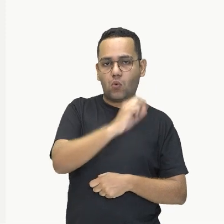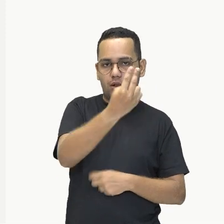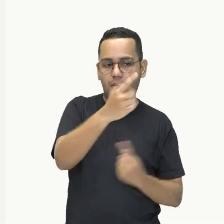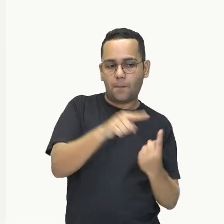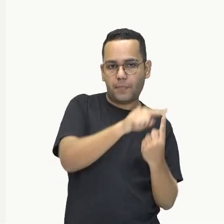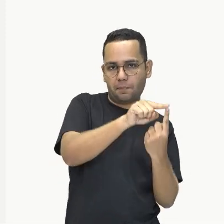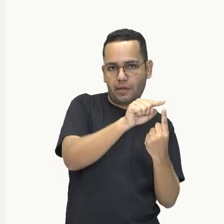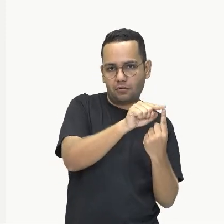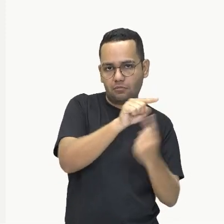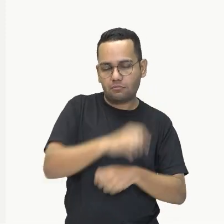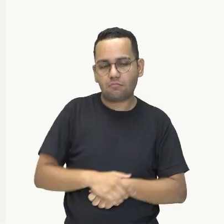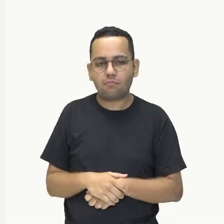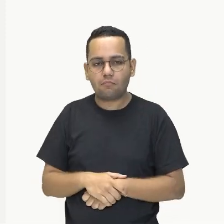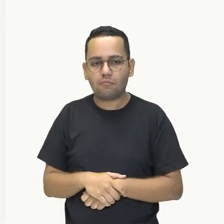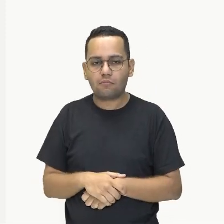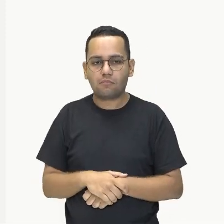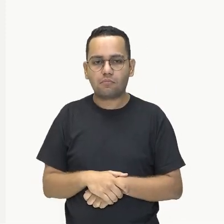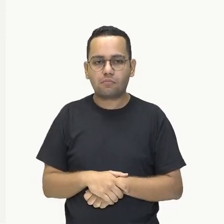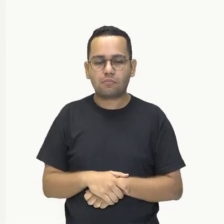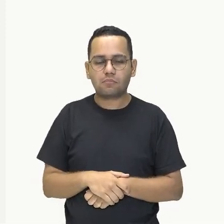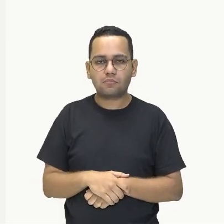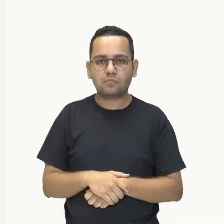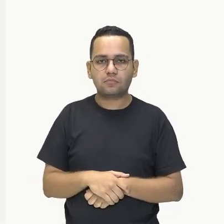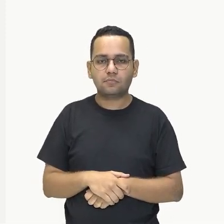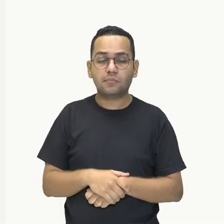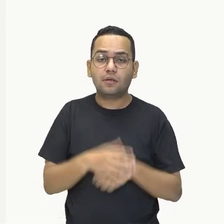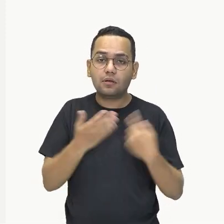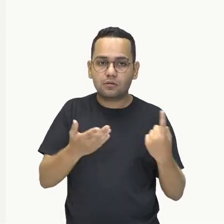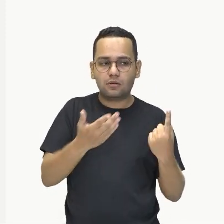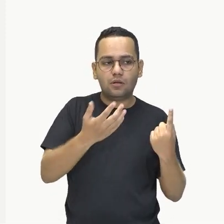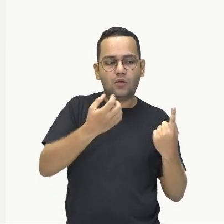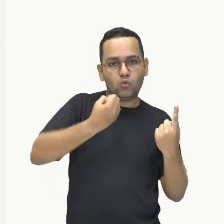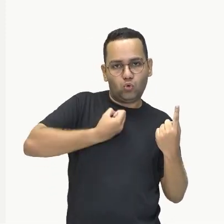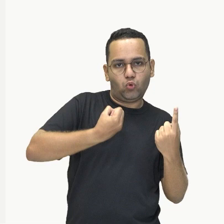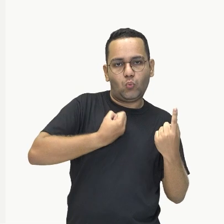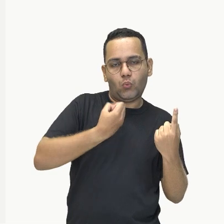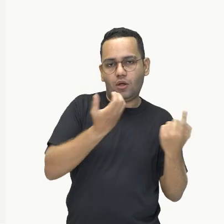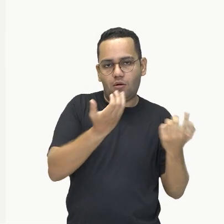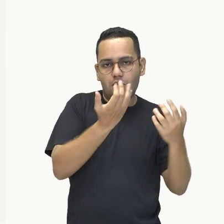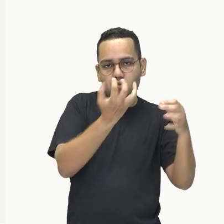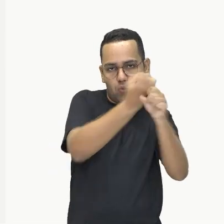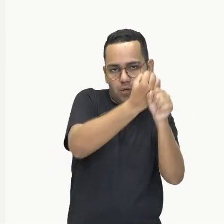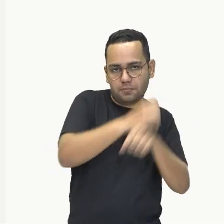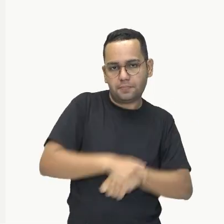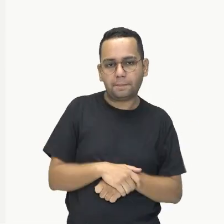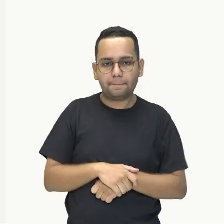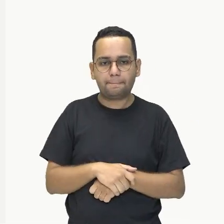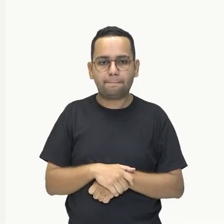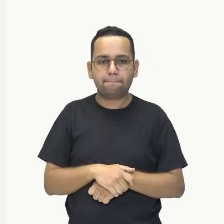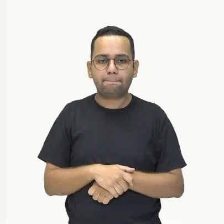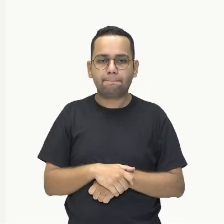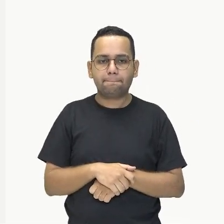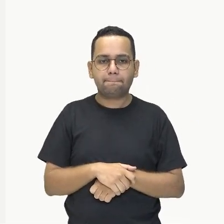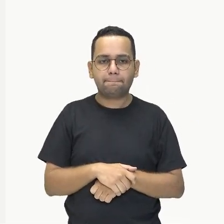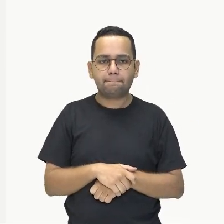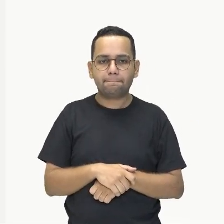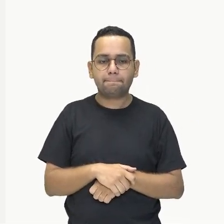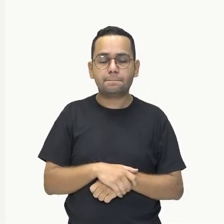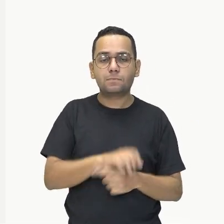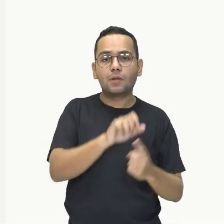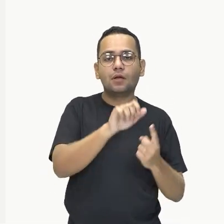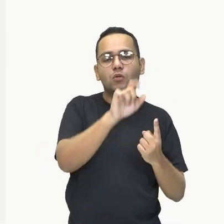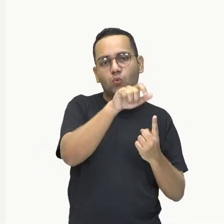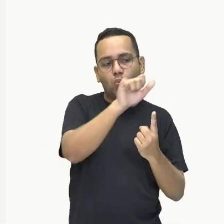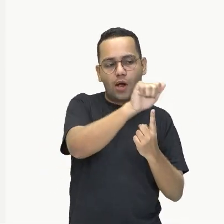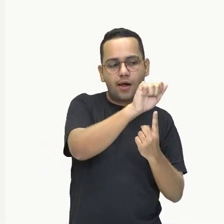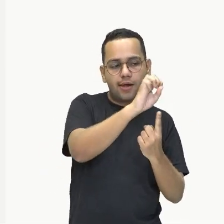Basta eu somar os seus expoentes. Então, no a é 3, mas no b é